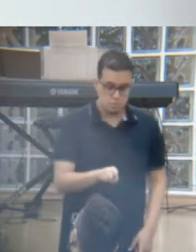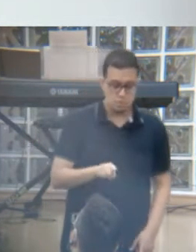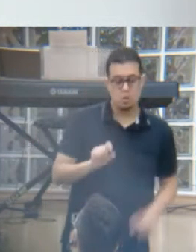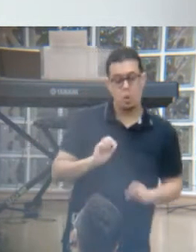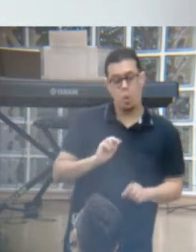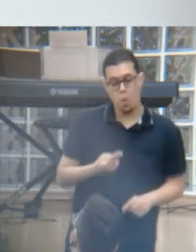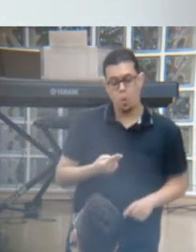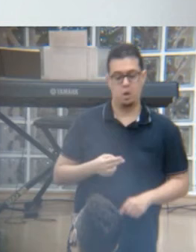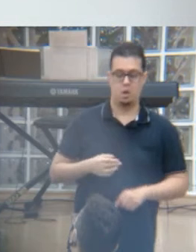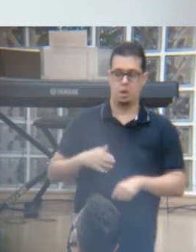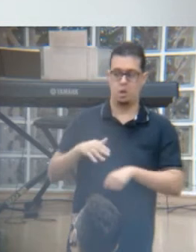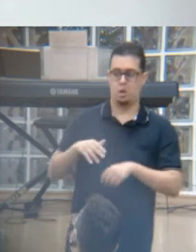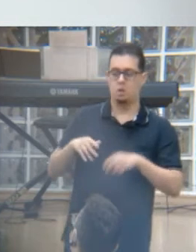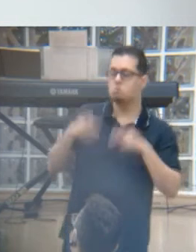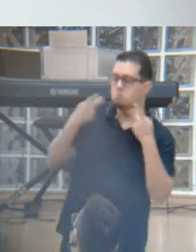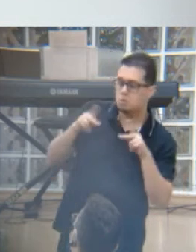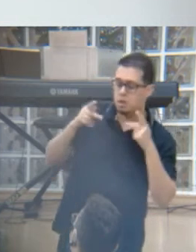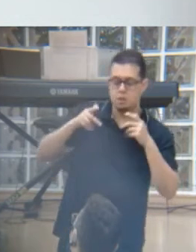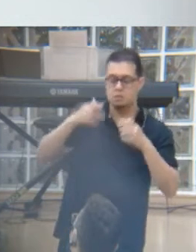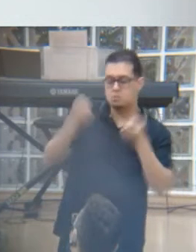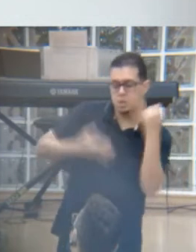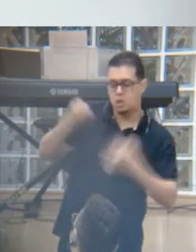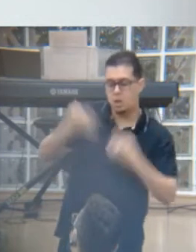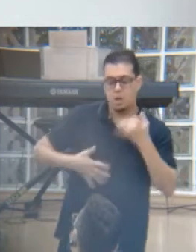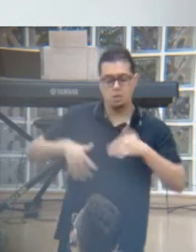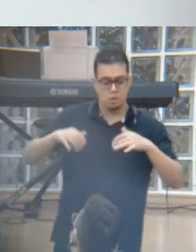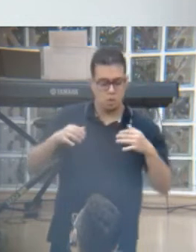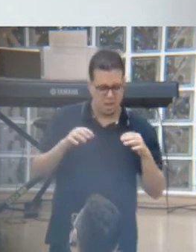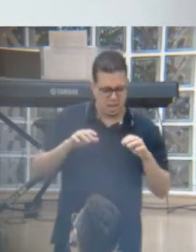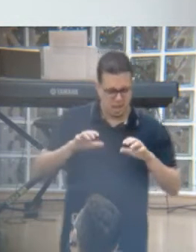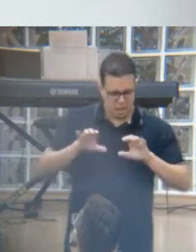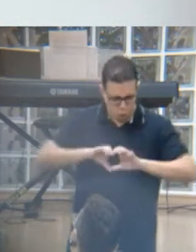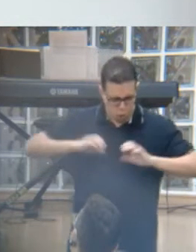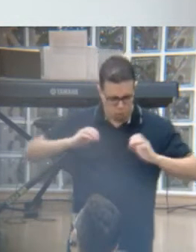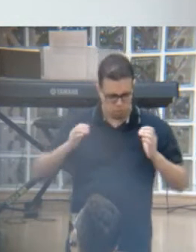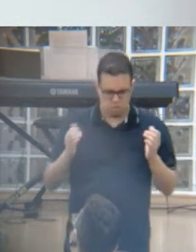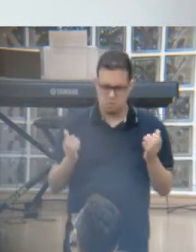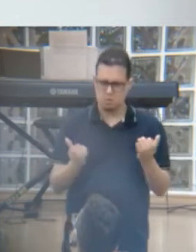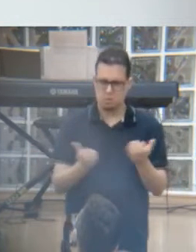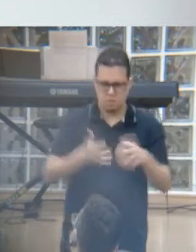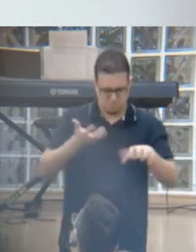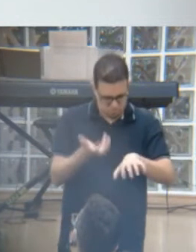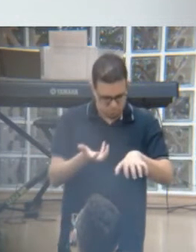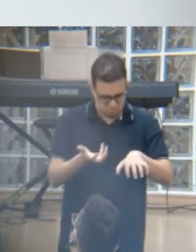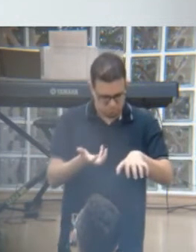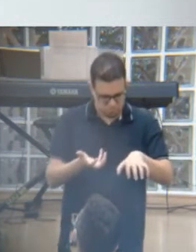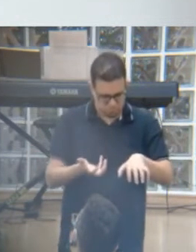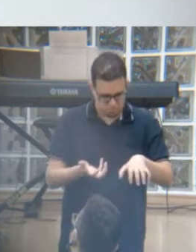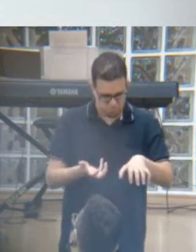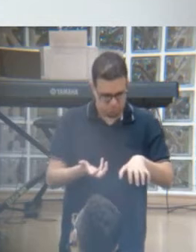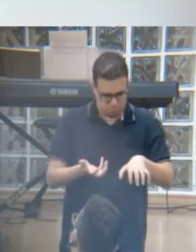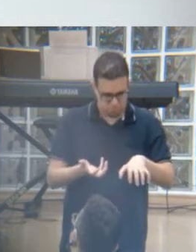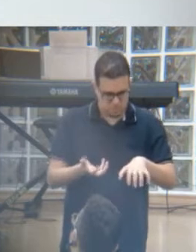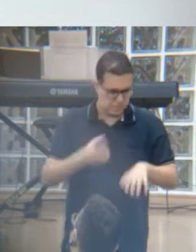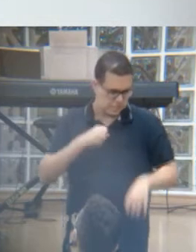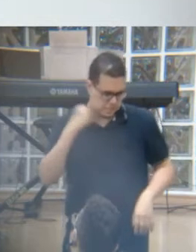Nacional? Ou se colocado diante dos senadores? Ou